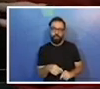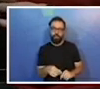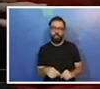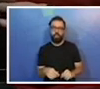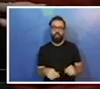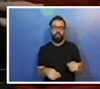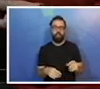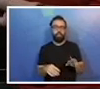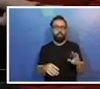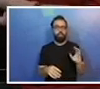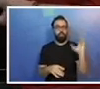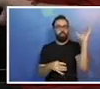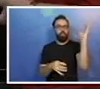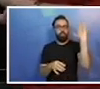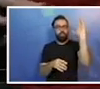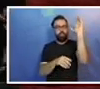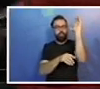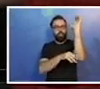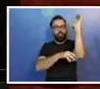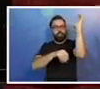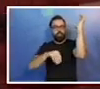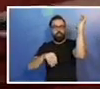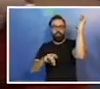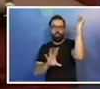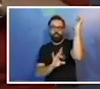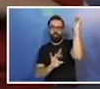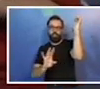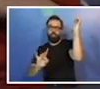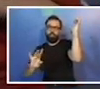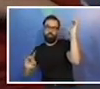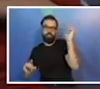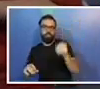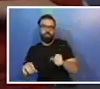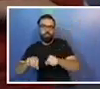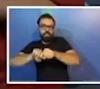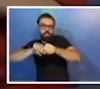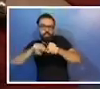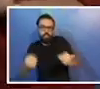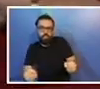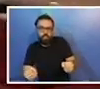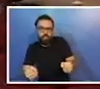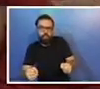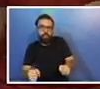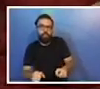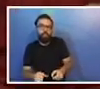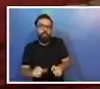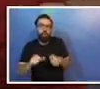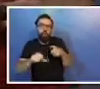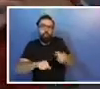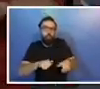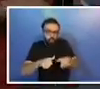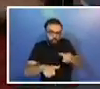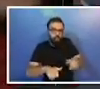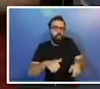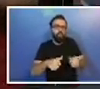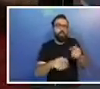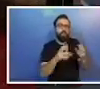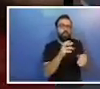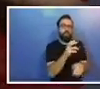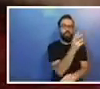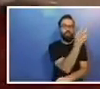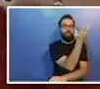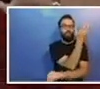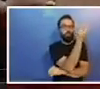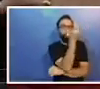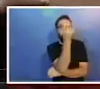manguezal altera o equilíbrio ecológico do ambiente marinho? Justifique a sua resposta.